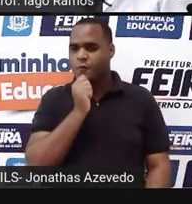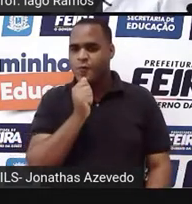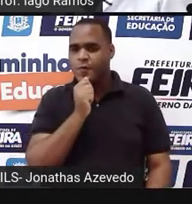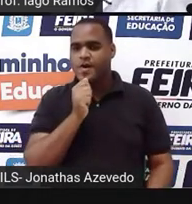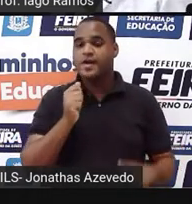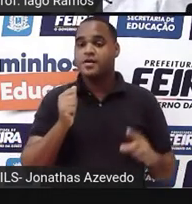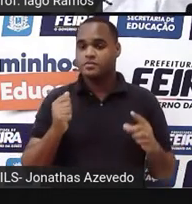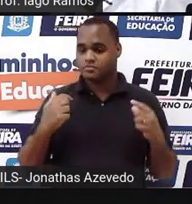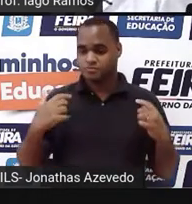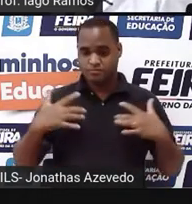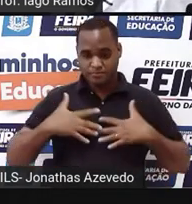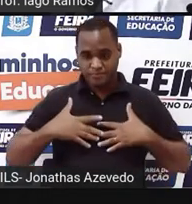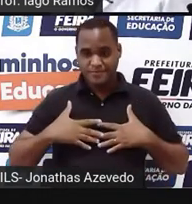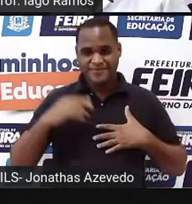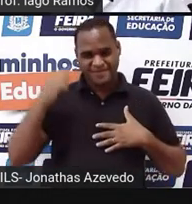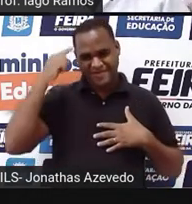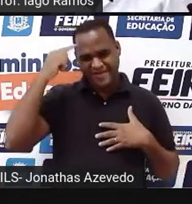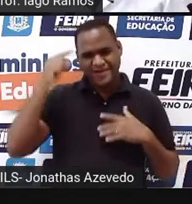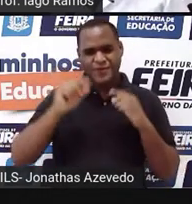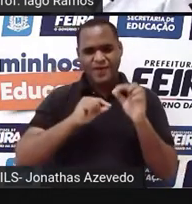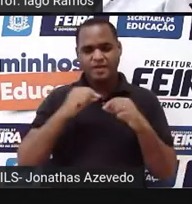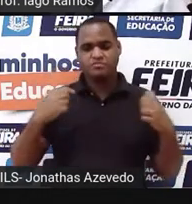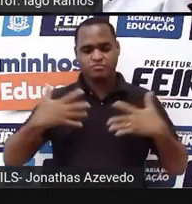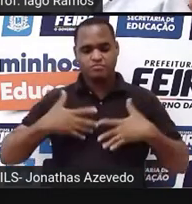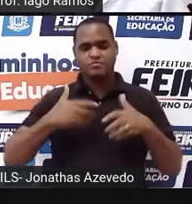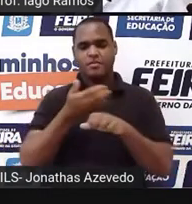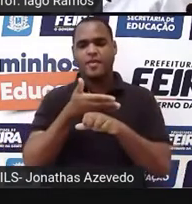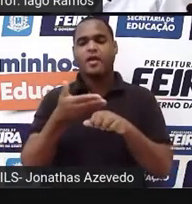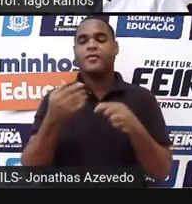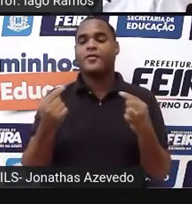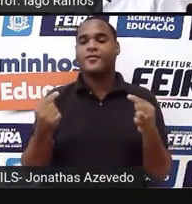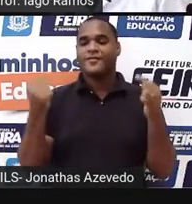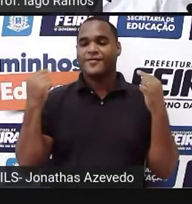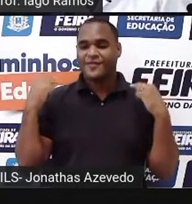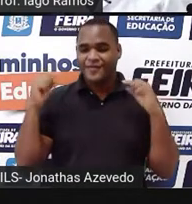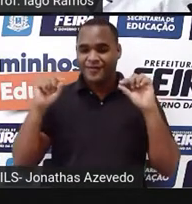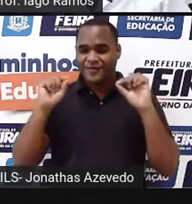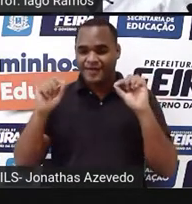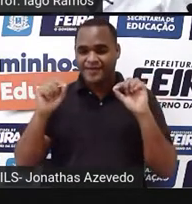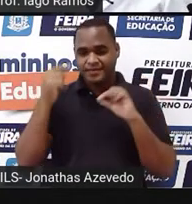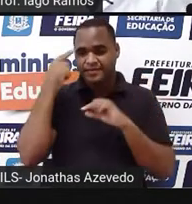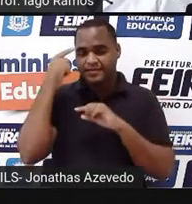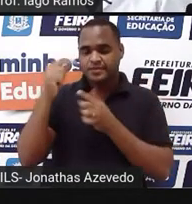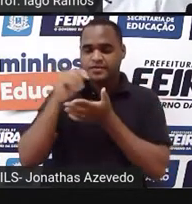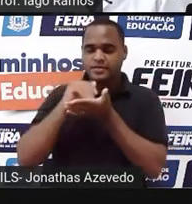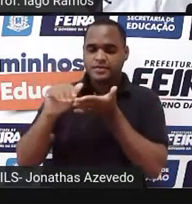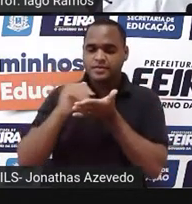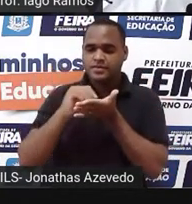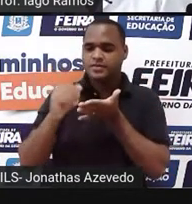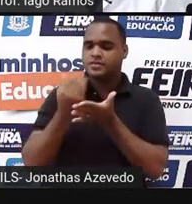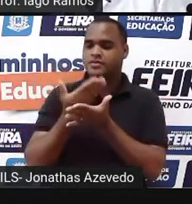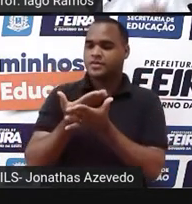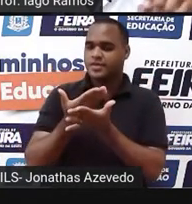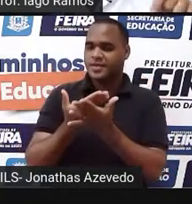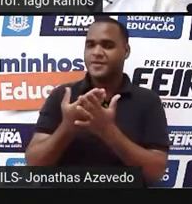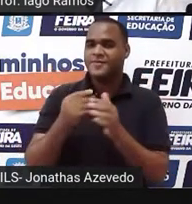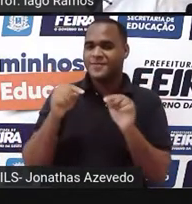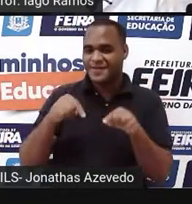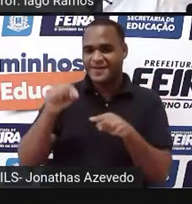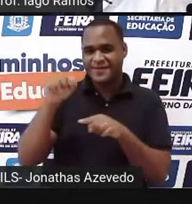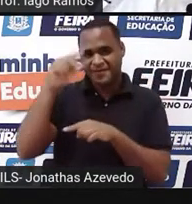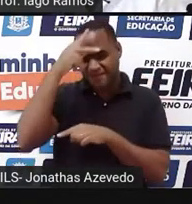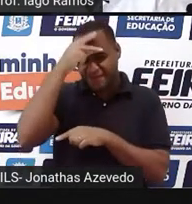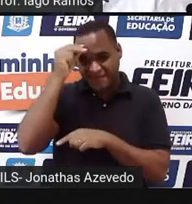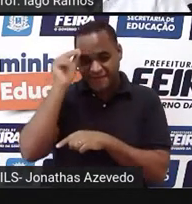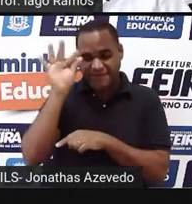eu visto também um jaleco branco. E aqui atrás de mim, como sempre, o cartaz da Secretaria Municipal de Educação de Feira